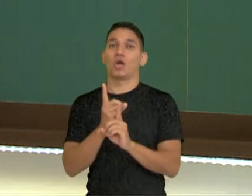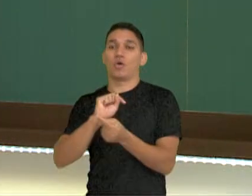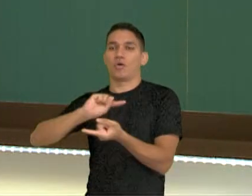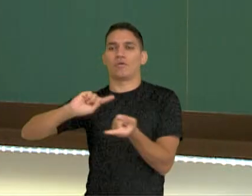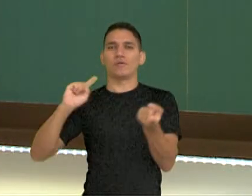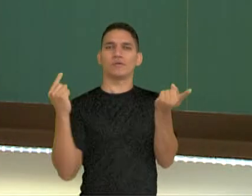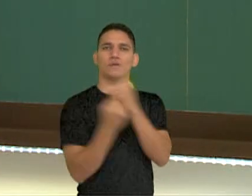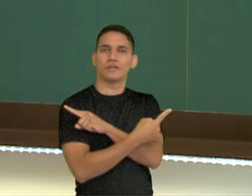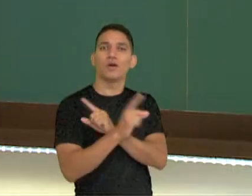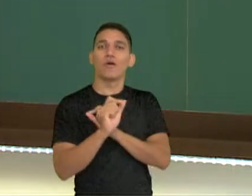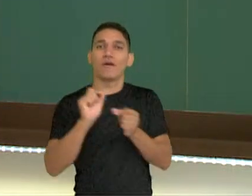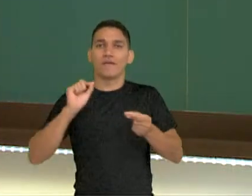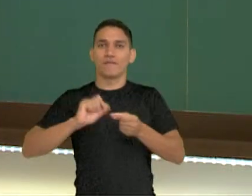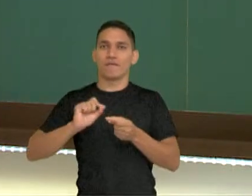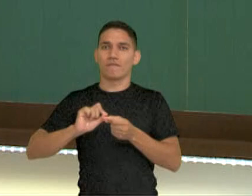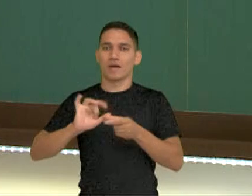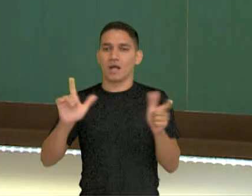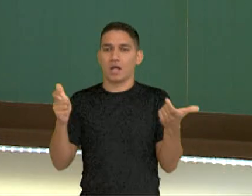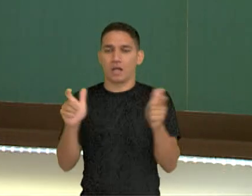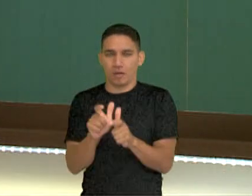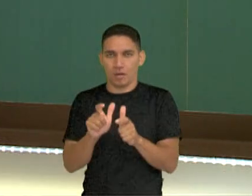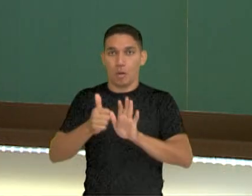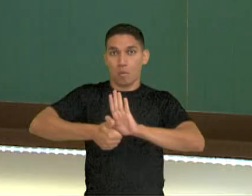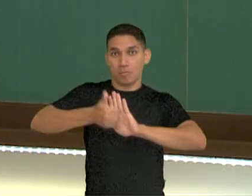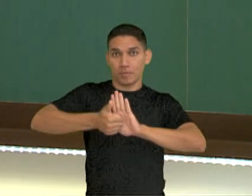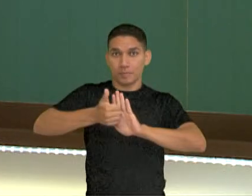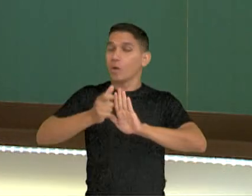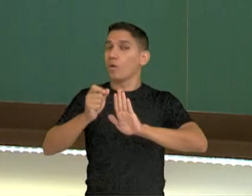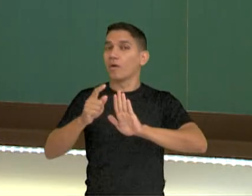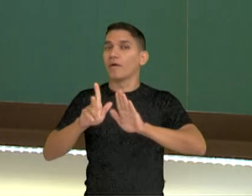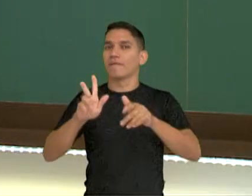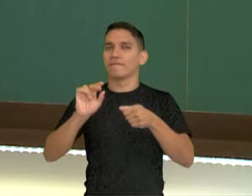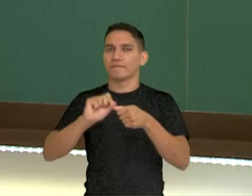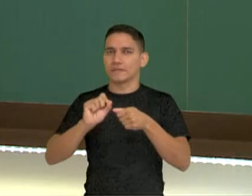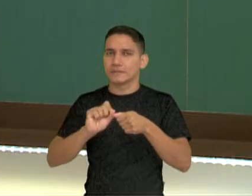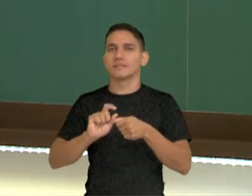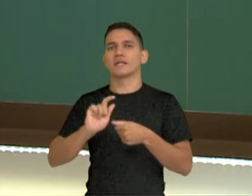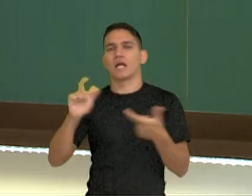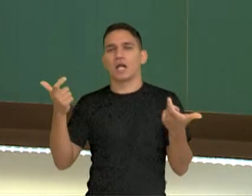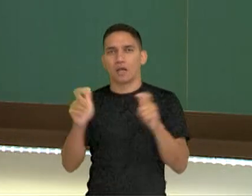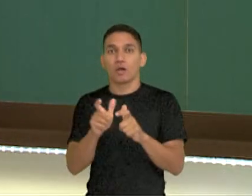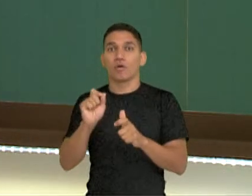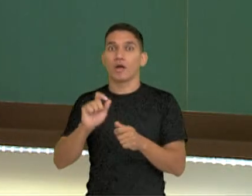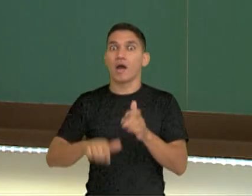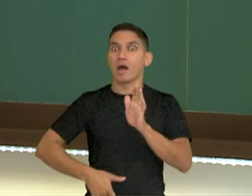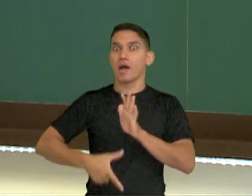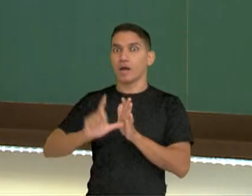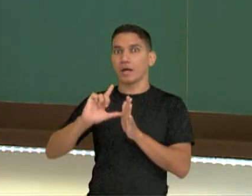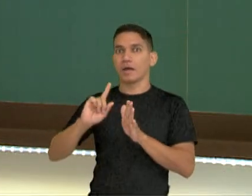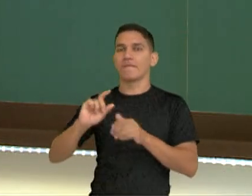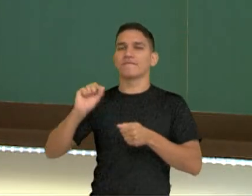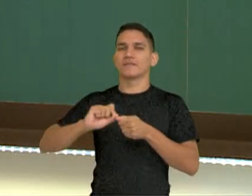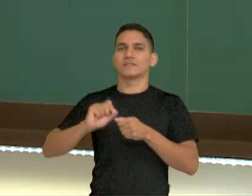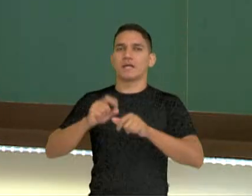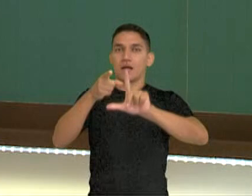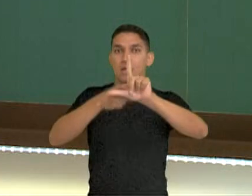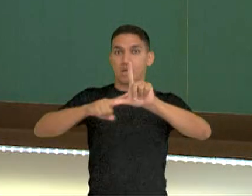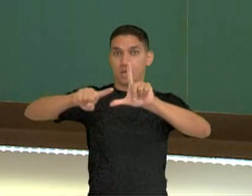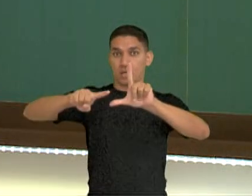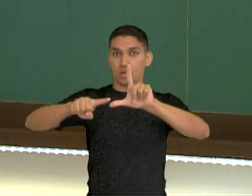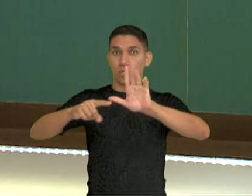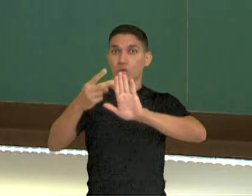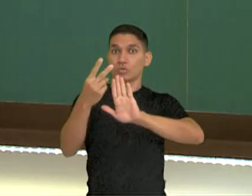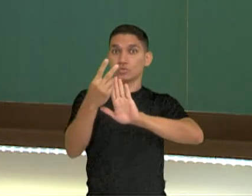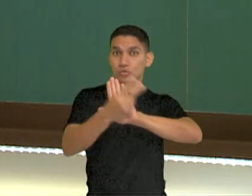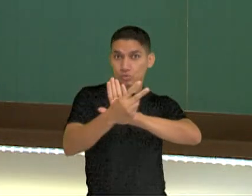contrário da redução ao primeiro quadrante, né? Na hora de redução ao primeiro quadrante, a gente pegava o ângulo do segundo e achava um